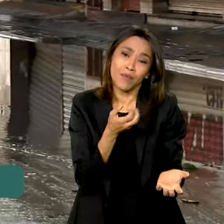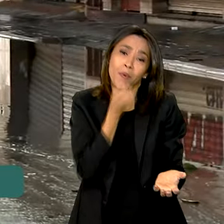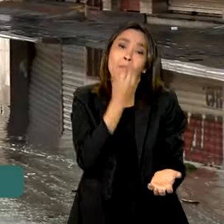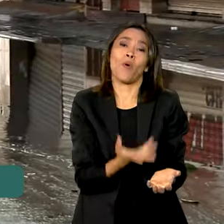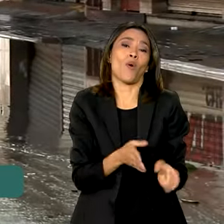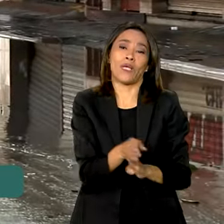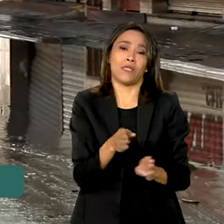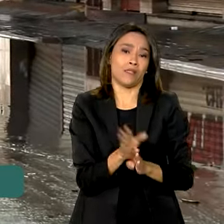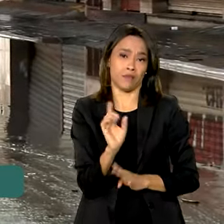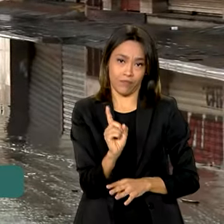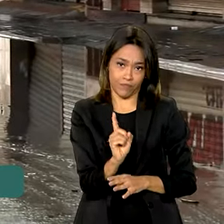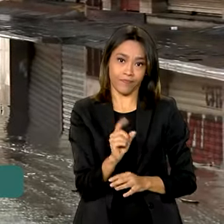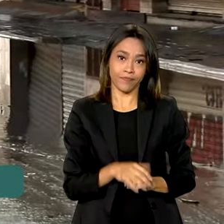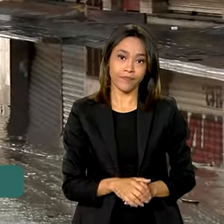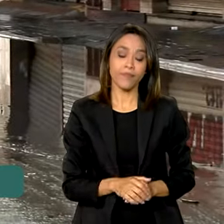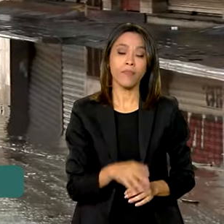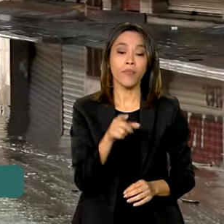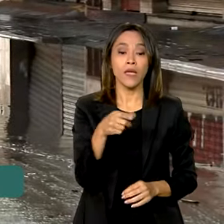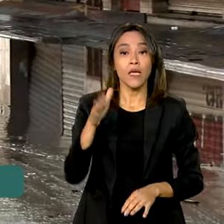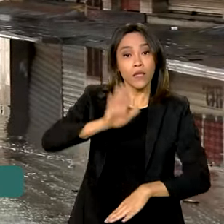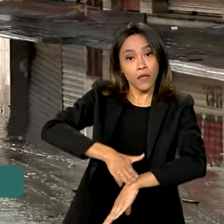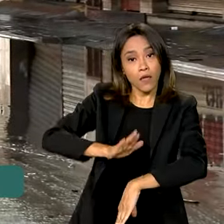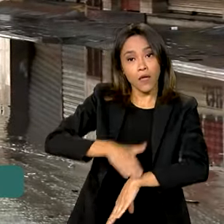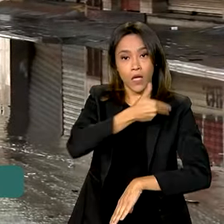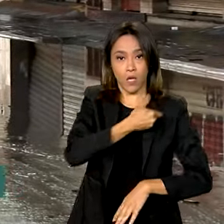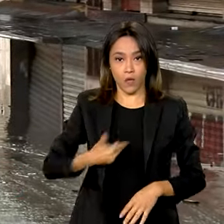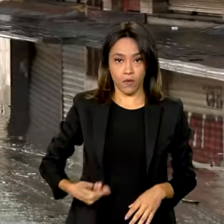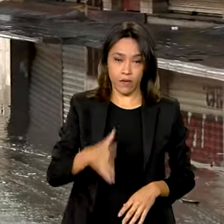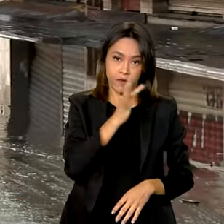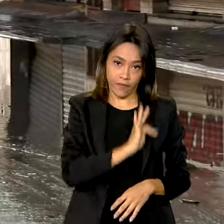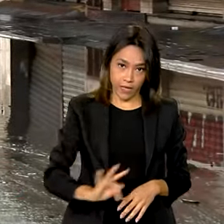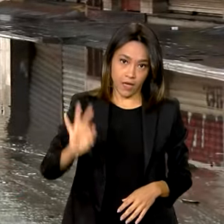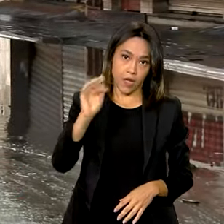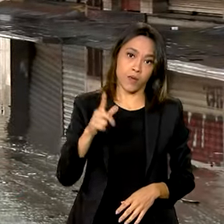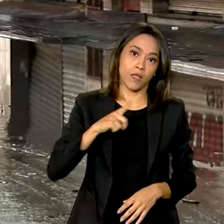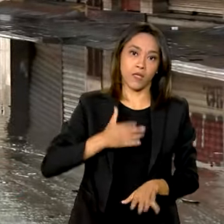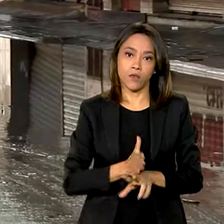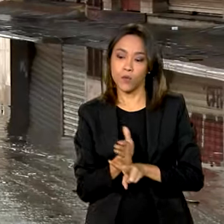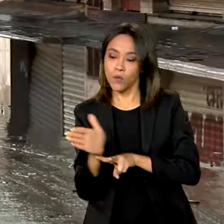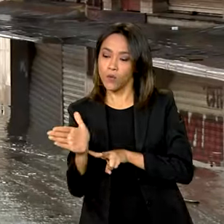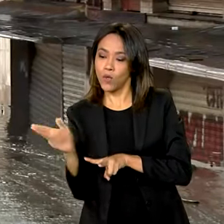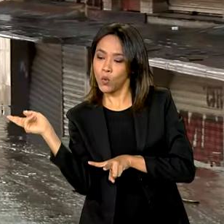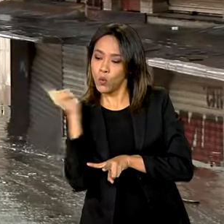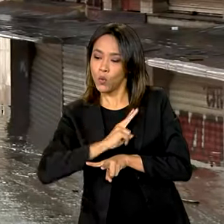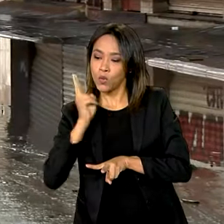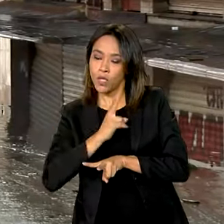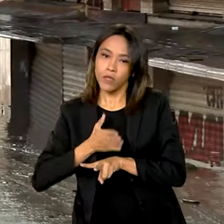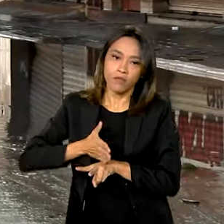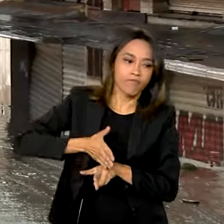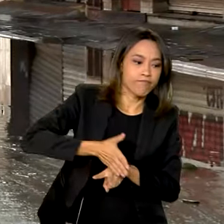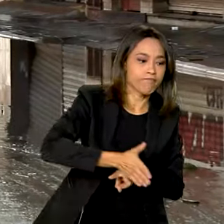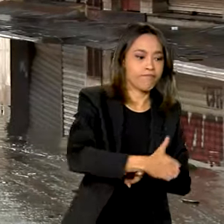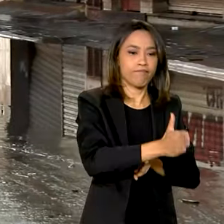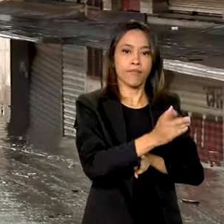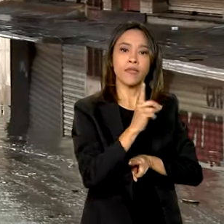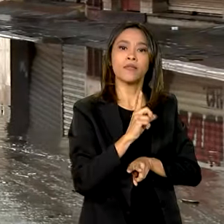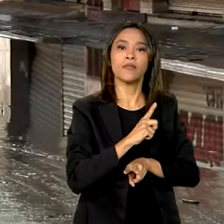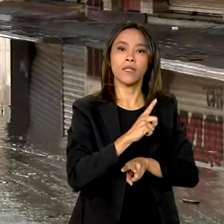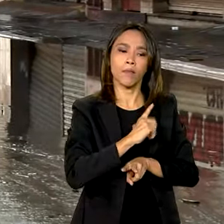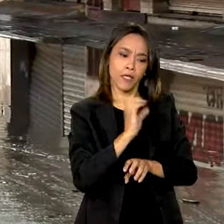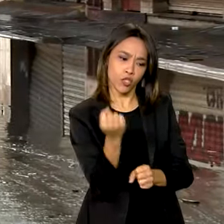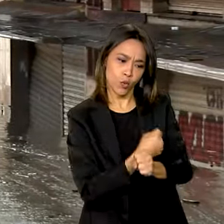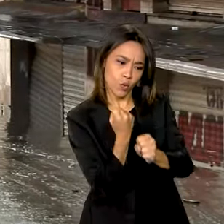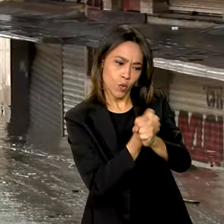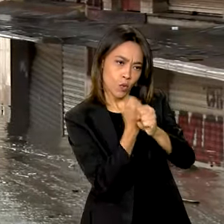recomendável. Neste momento, o governo federal se divide entre ações emergenciais e também de